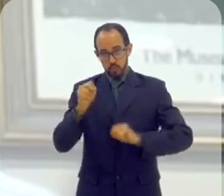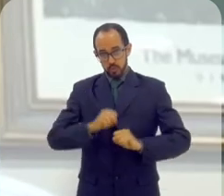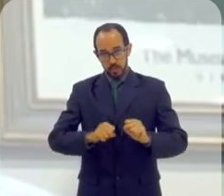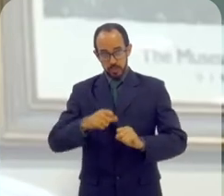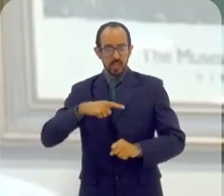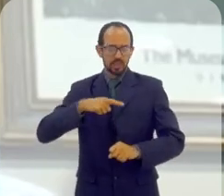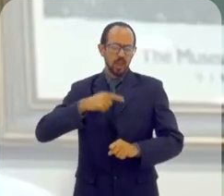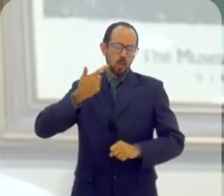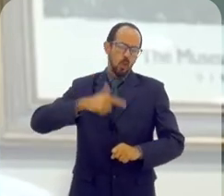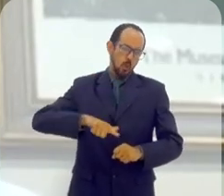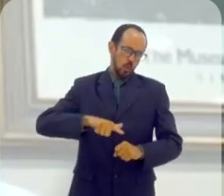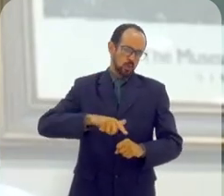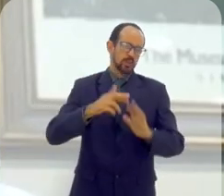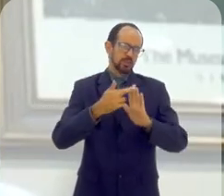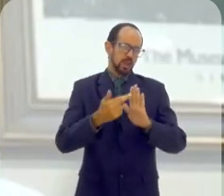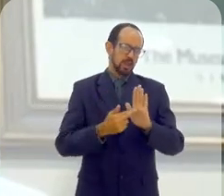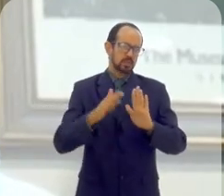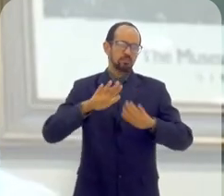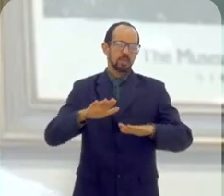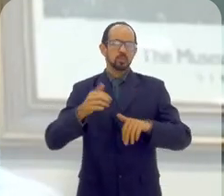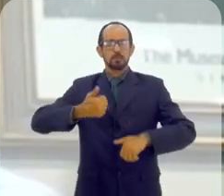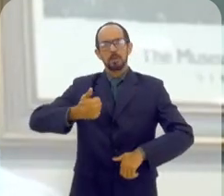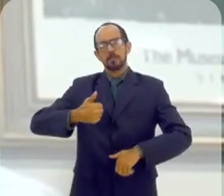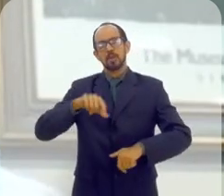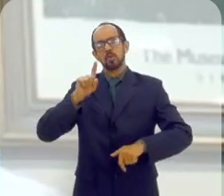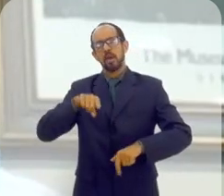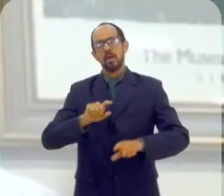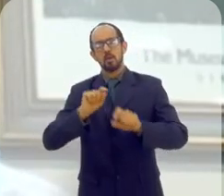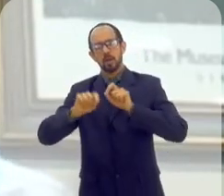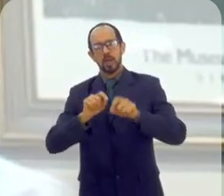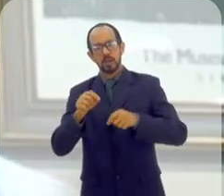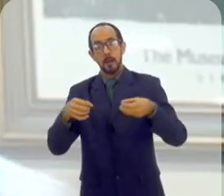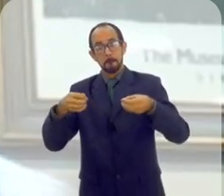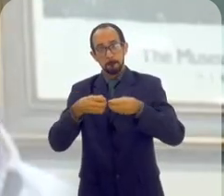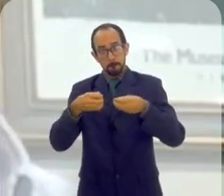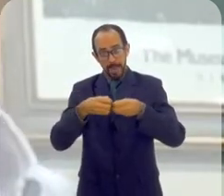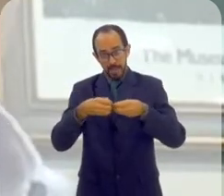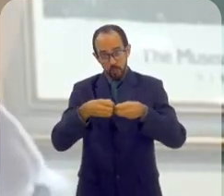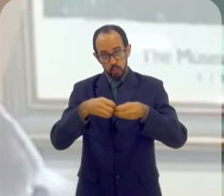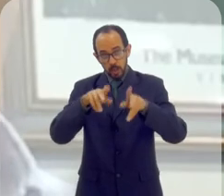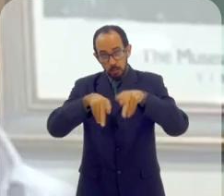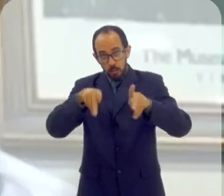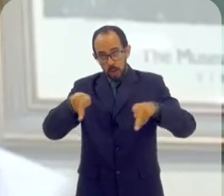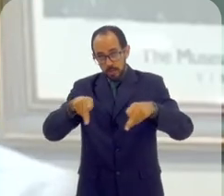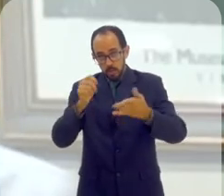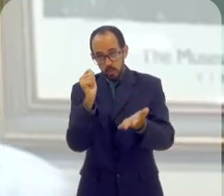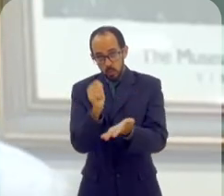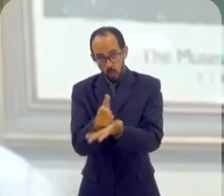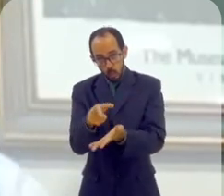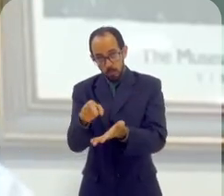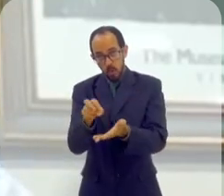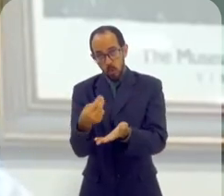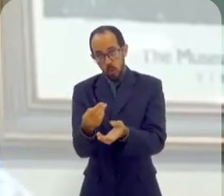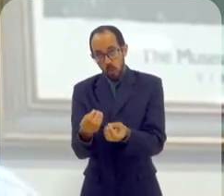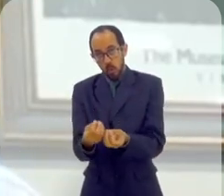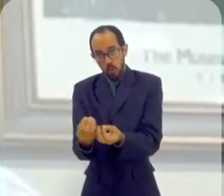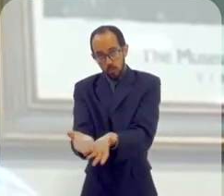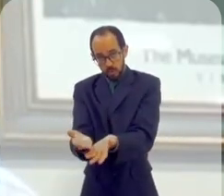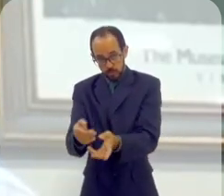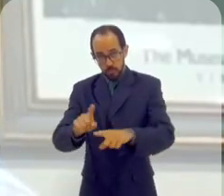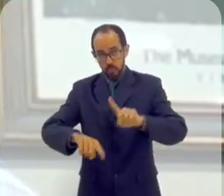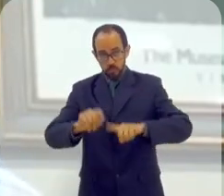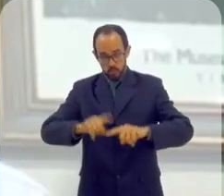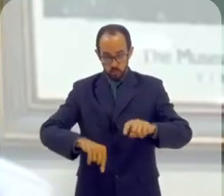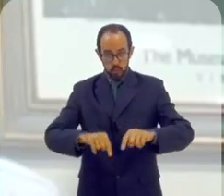né tem outras premissas Evidente mas a primeira é você leva uma indústria para perto do mercado consumidor ou para perto do fornecimento